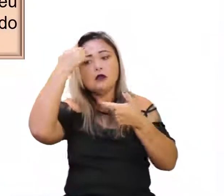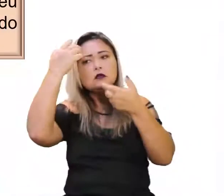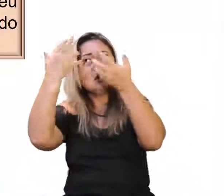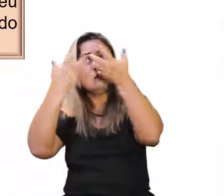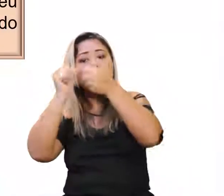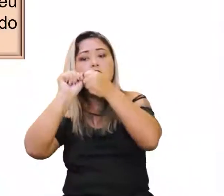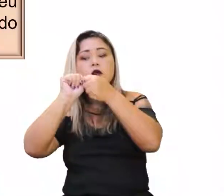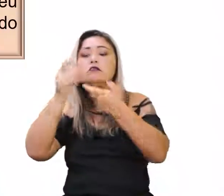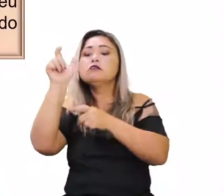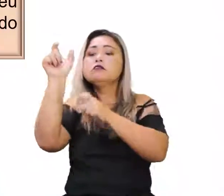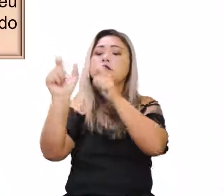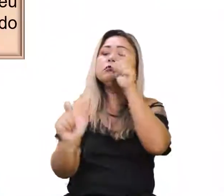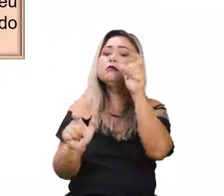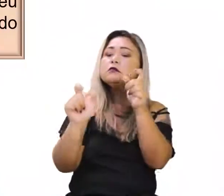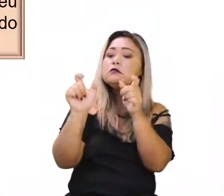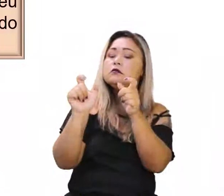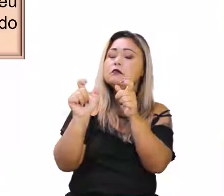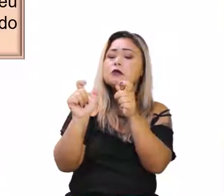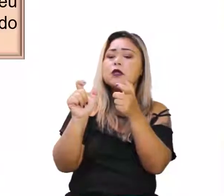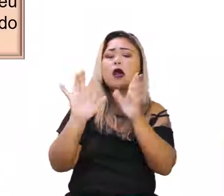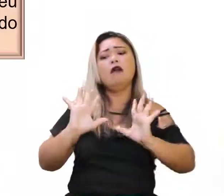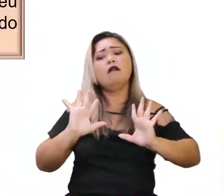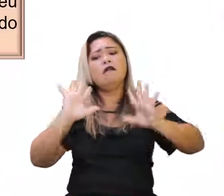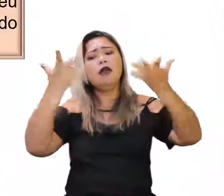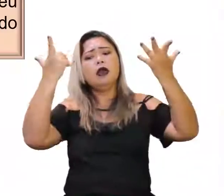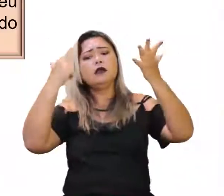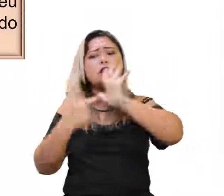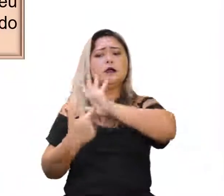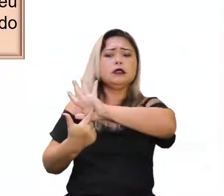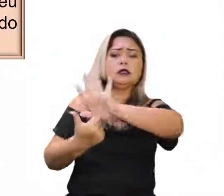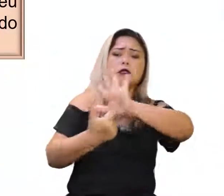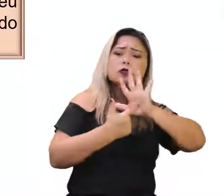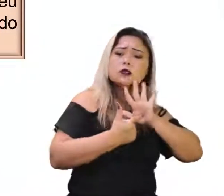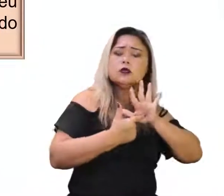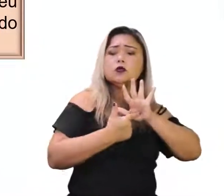sobre as questões políticas. As peças, as apresentações